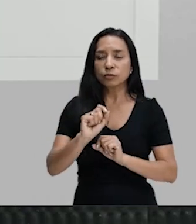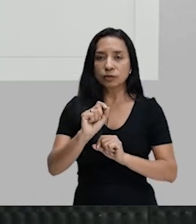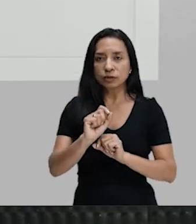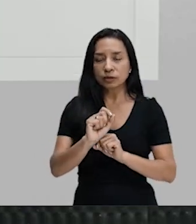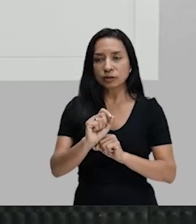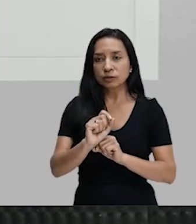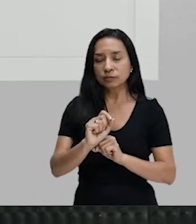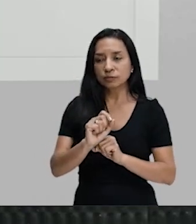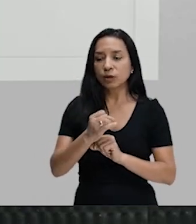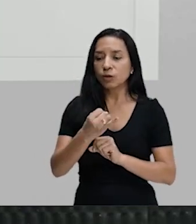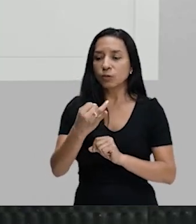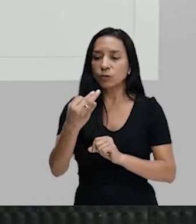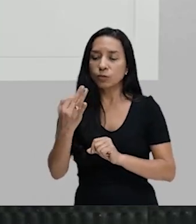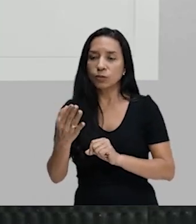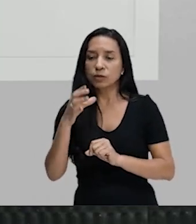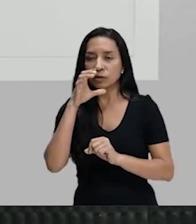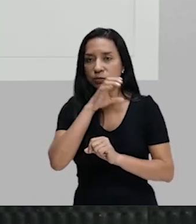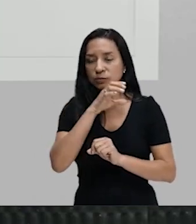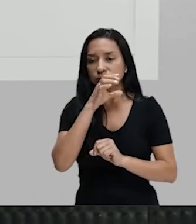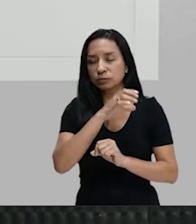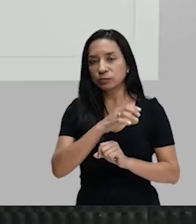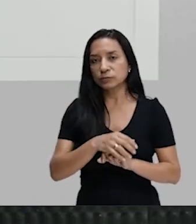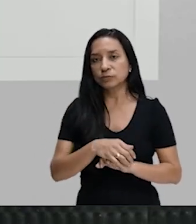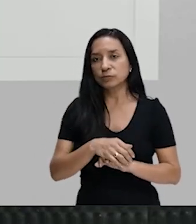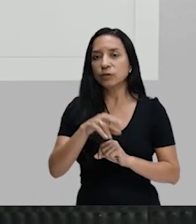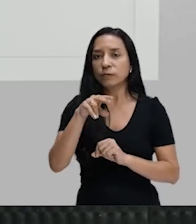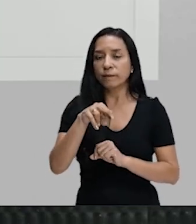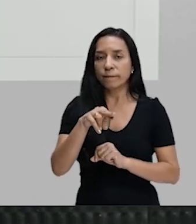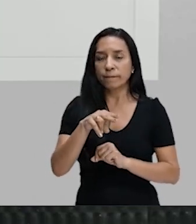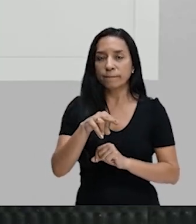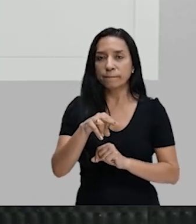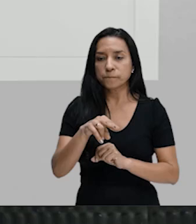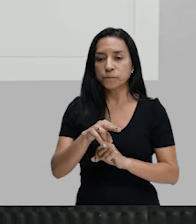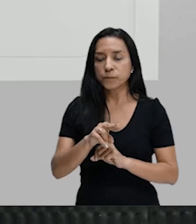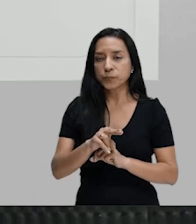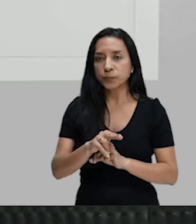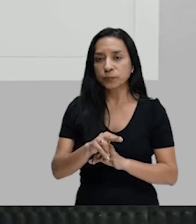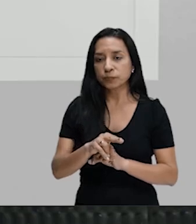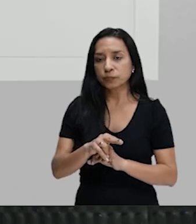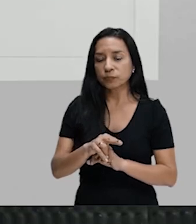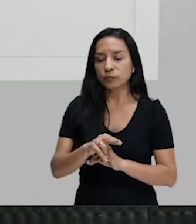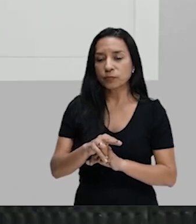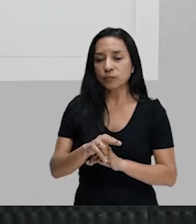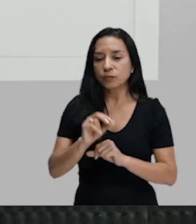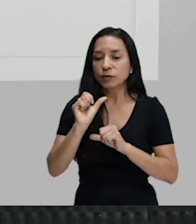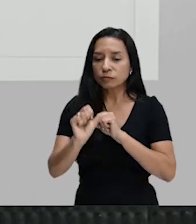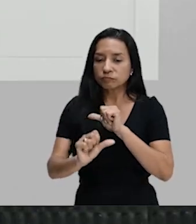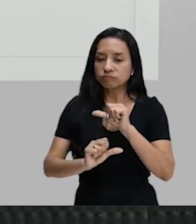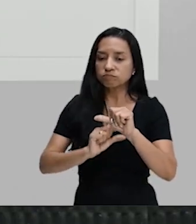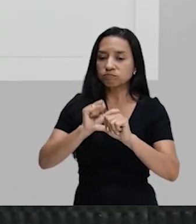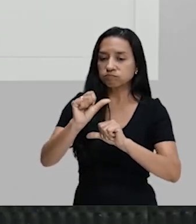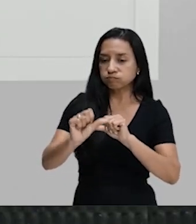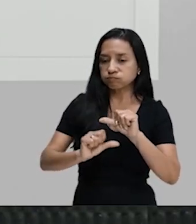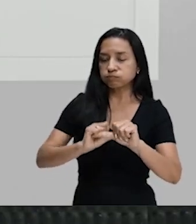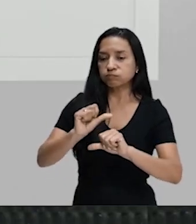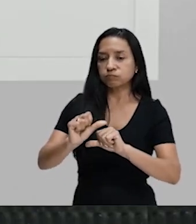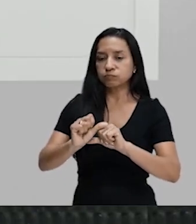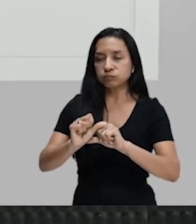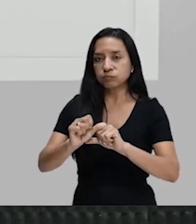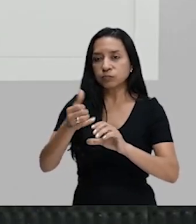Que a quantidade de calor, ele é igual à variação da energia interna. Ou